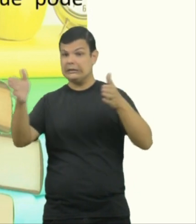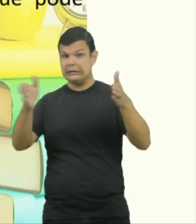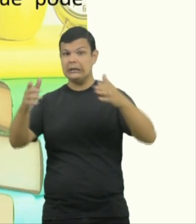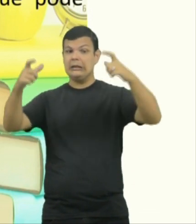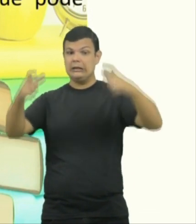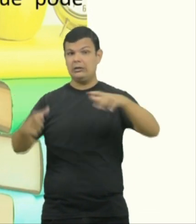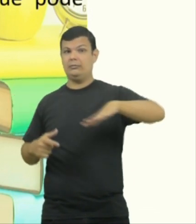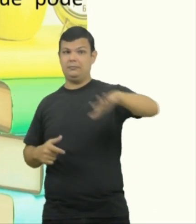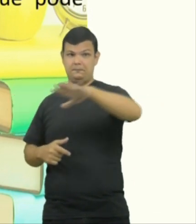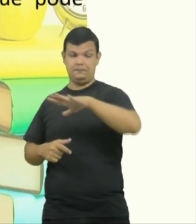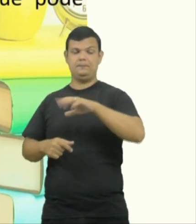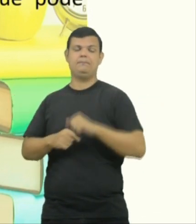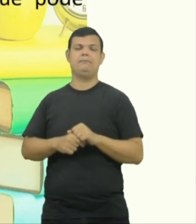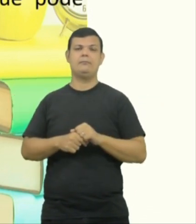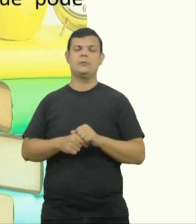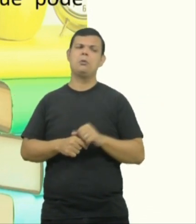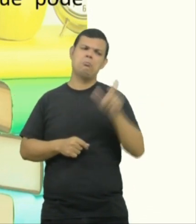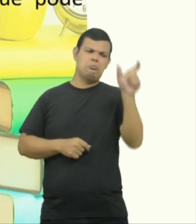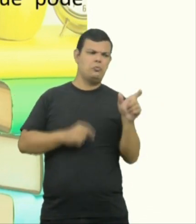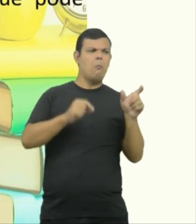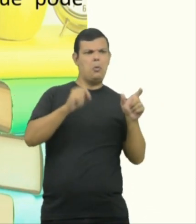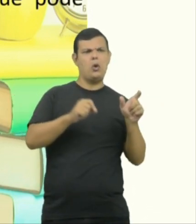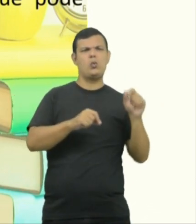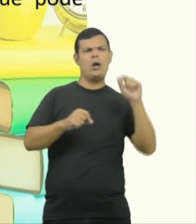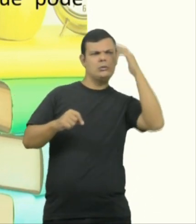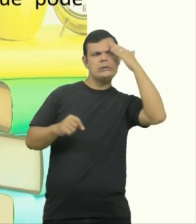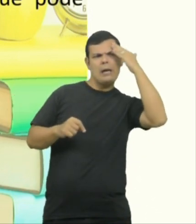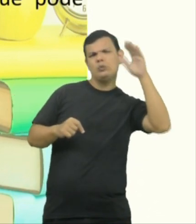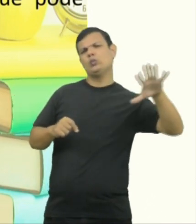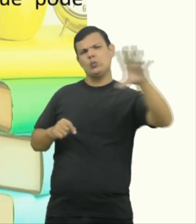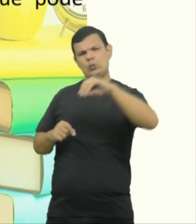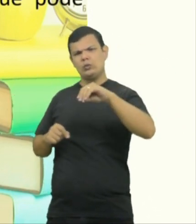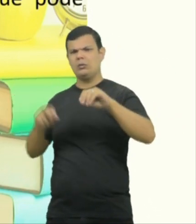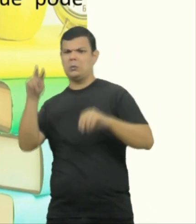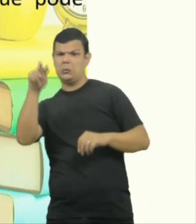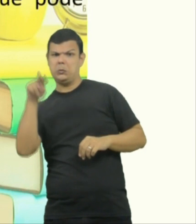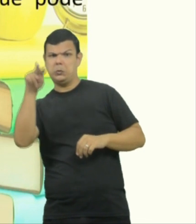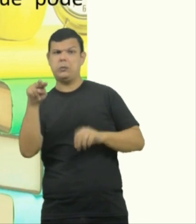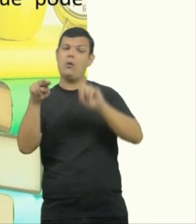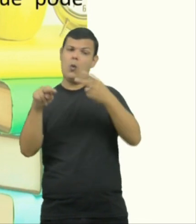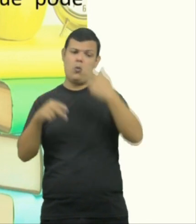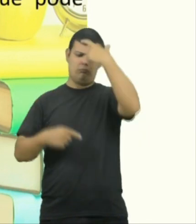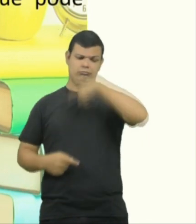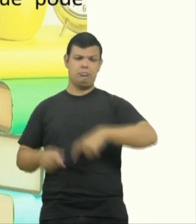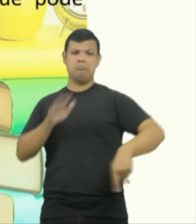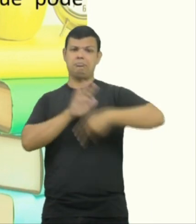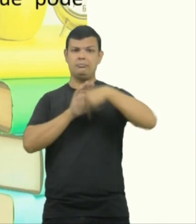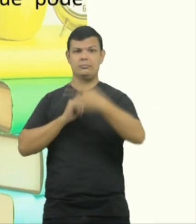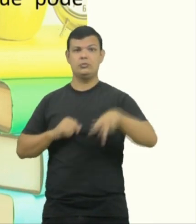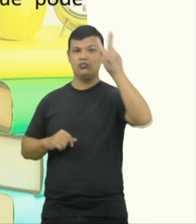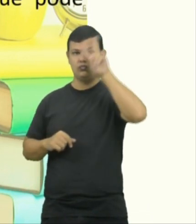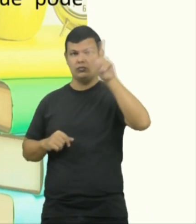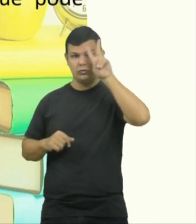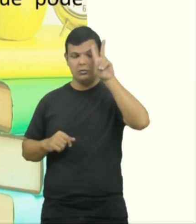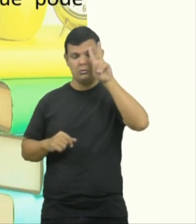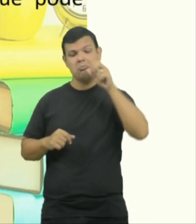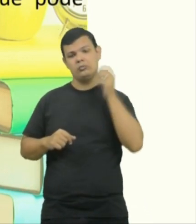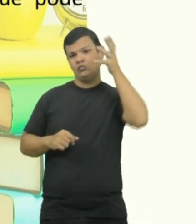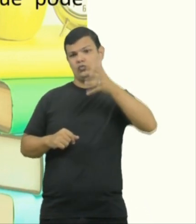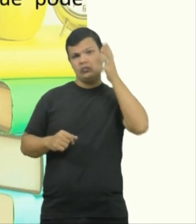e espaço. O narrador pode ser onisciente, observador ou personagem da narrativa, que pode conter um